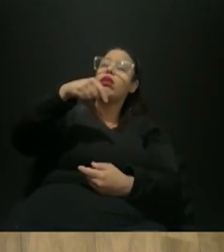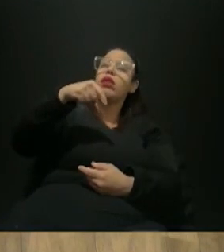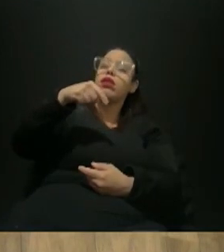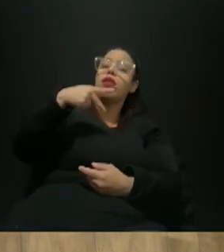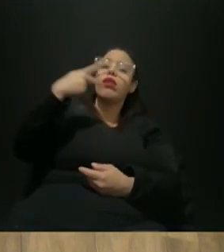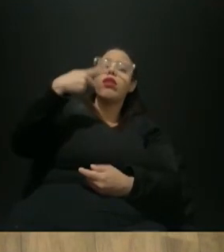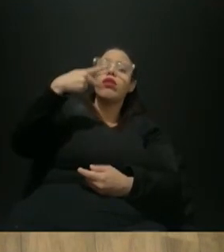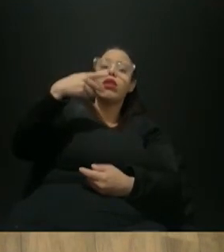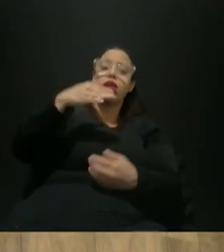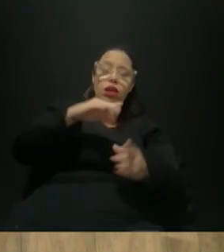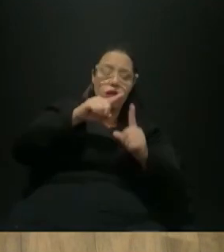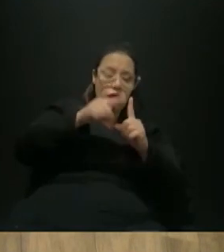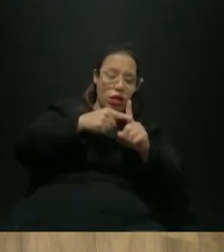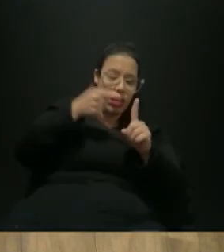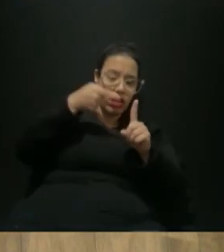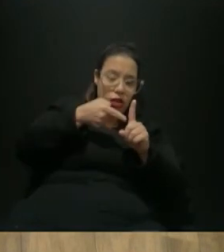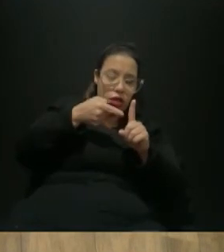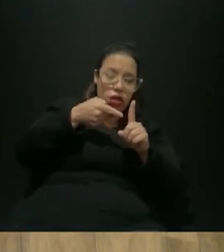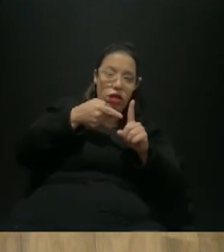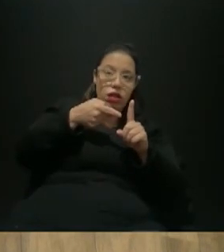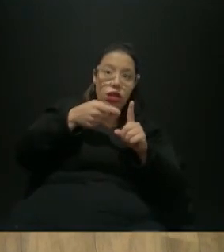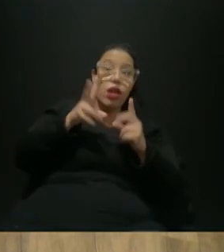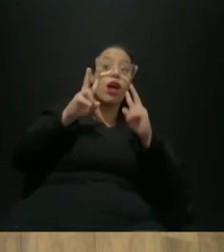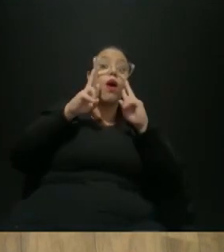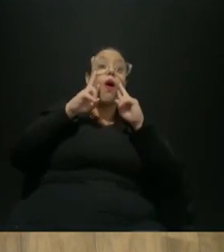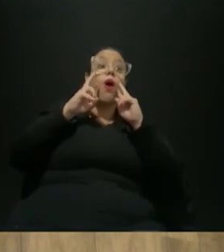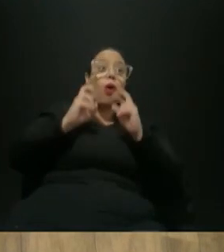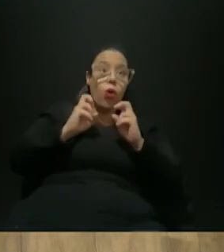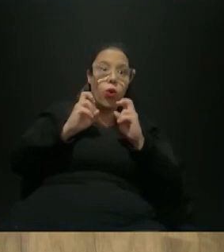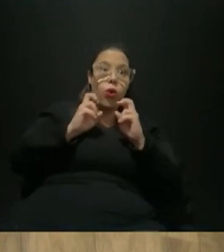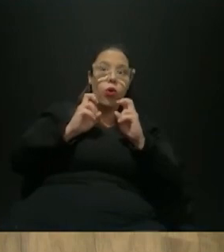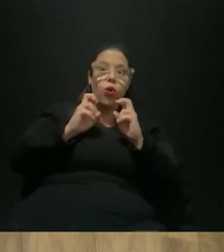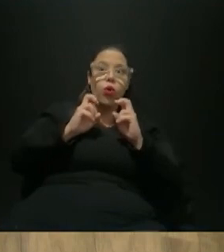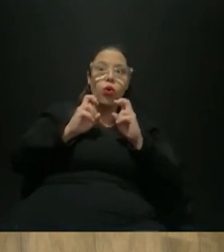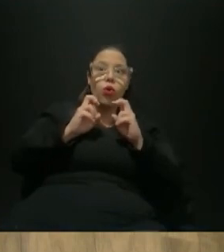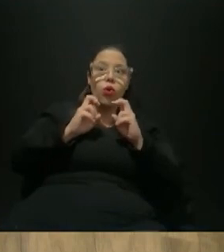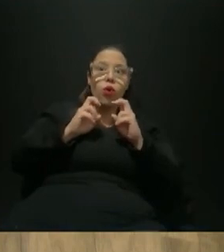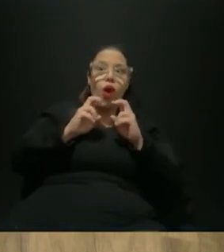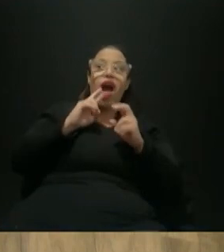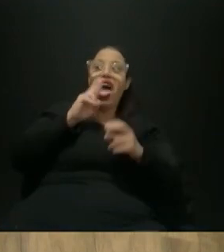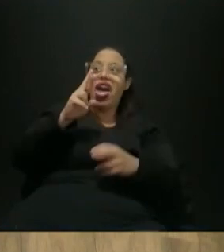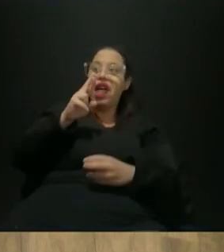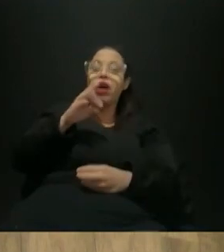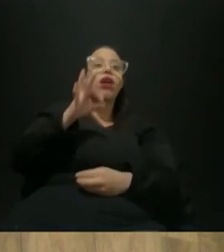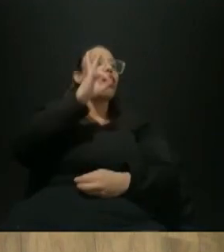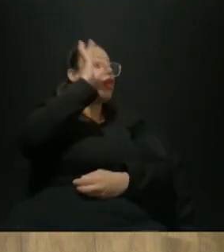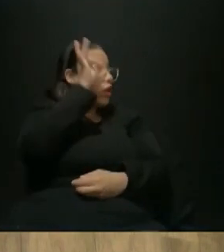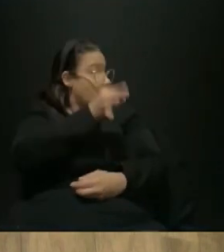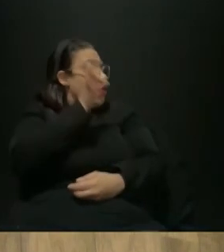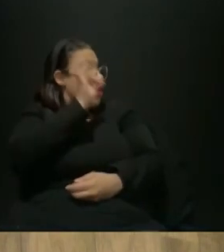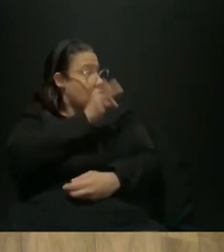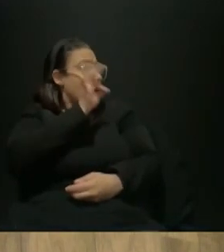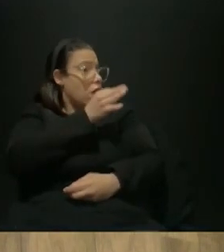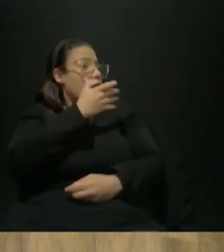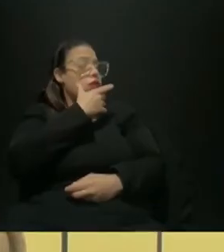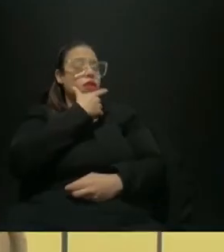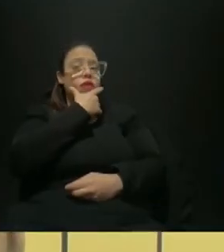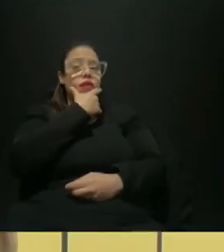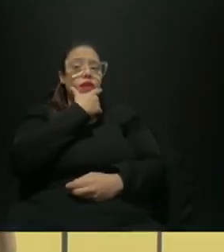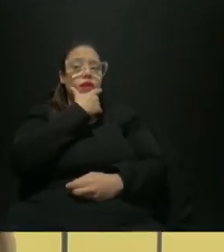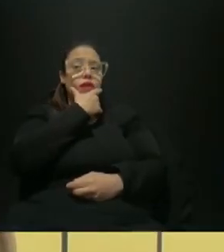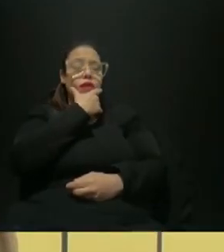barriga, e que ele percebeu que ela... Isso é ótimo. Ela respondeu. Isso é o correto, isso é o correto. Você tem que manter, na